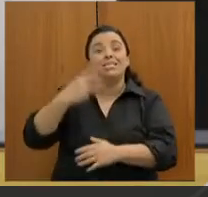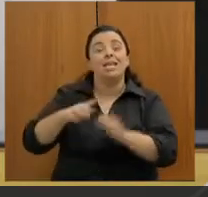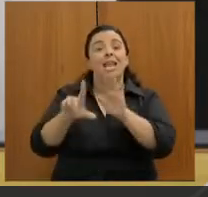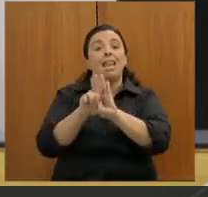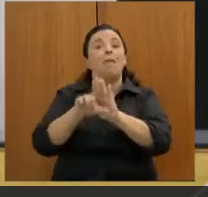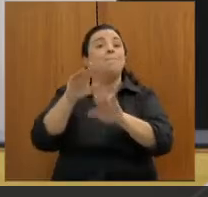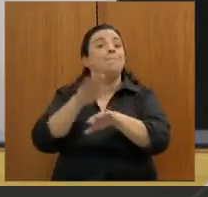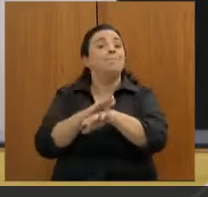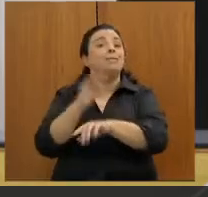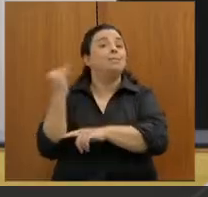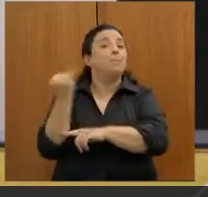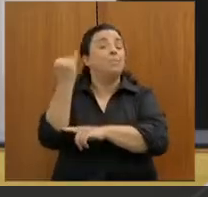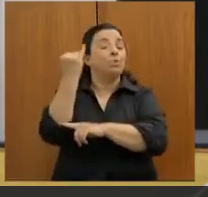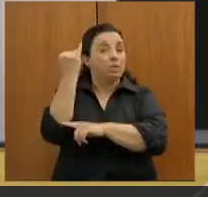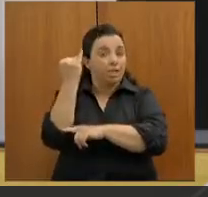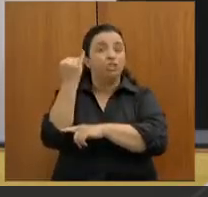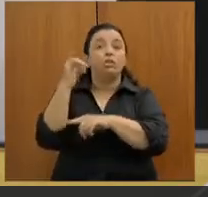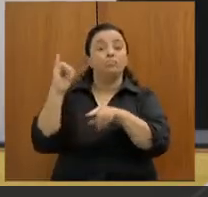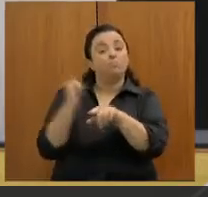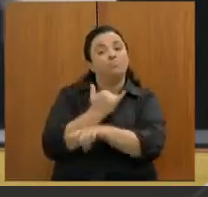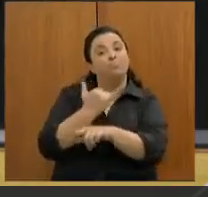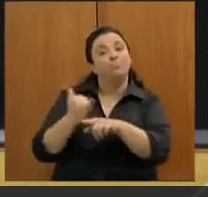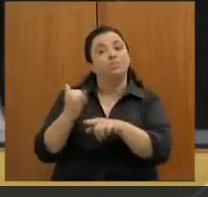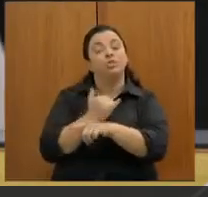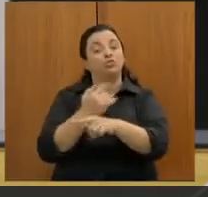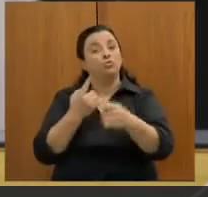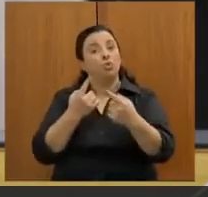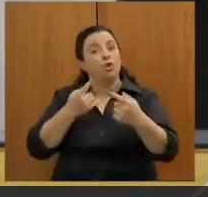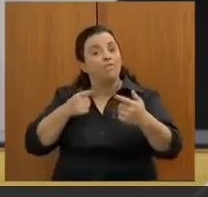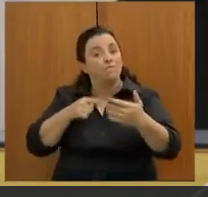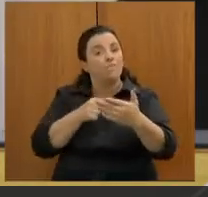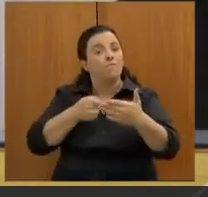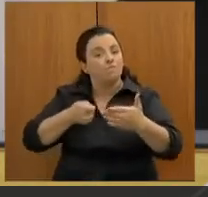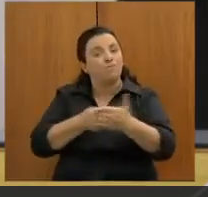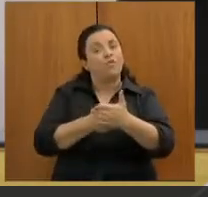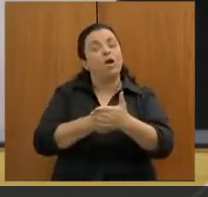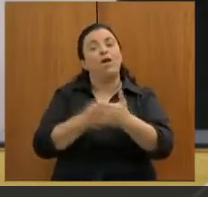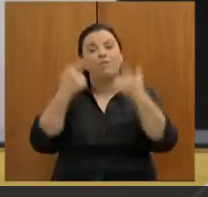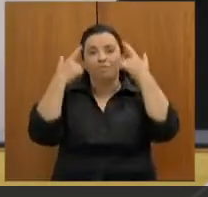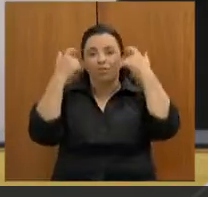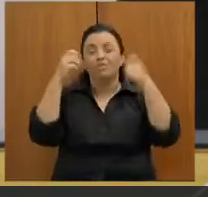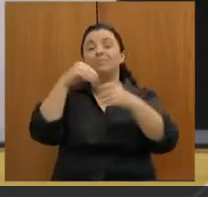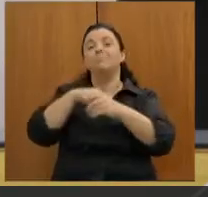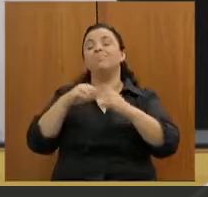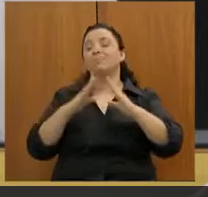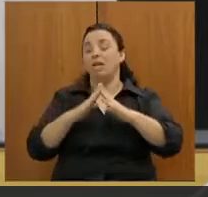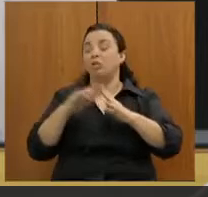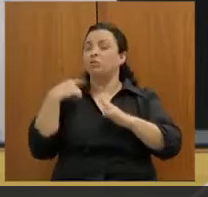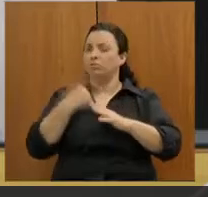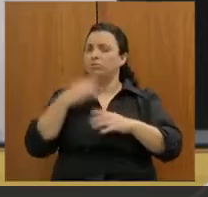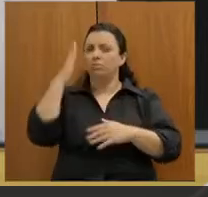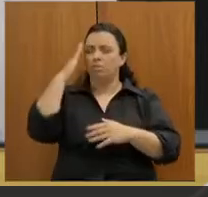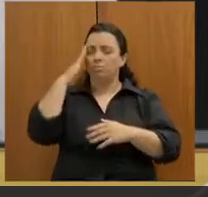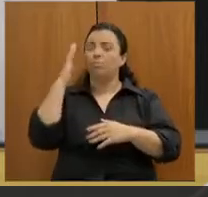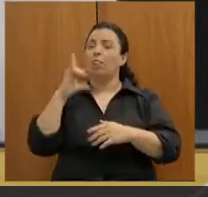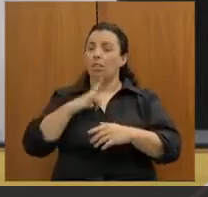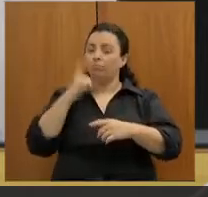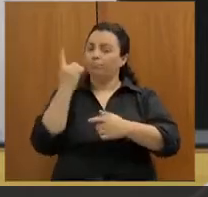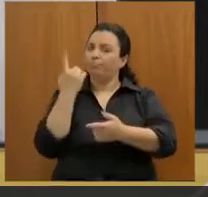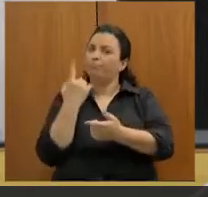respeito ao enfrentamento à violência doméstica do mundo nós é um avanço muito grande mas ainda temos